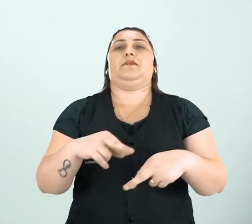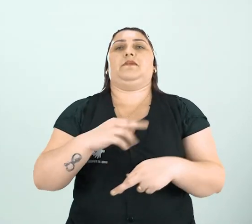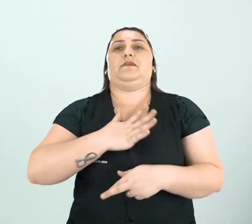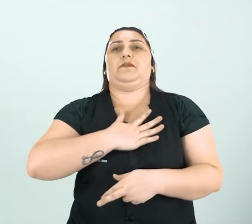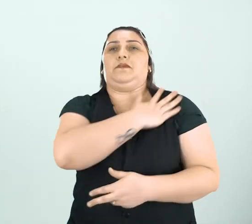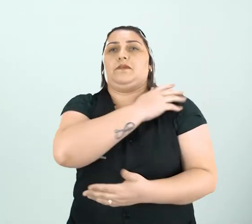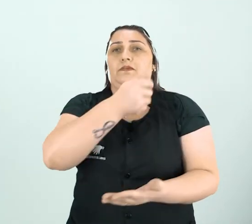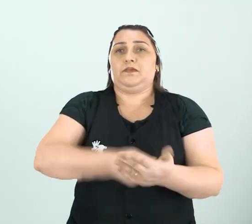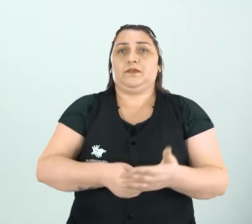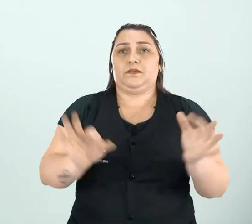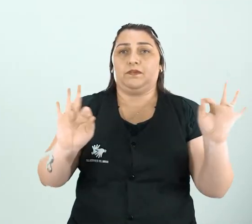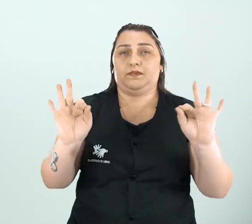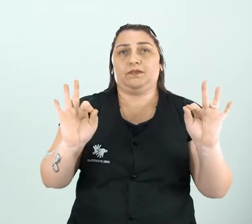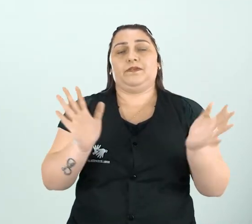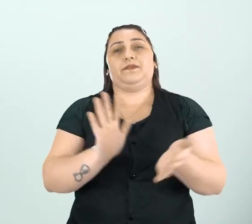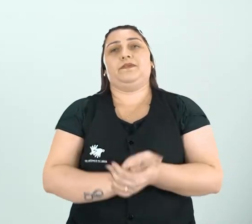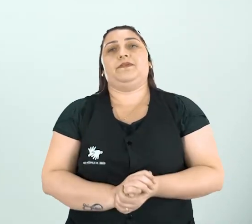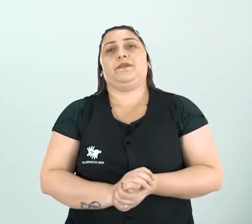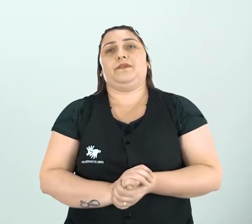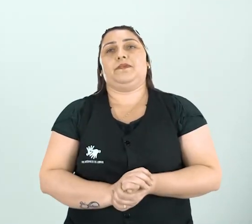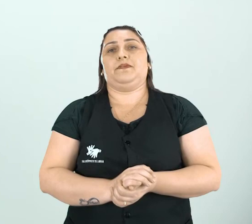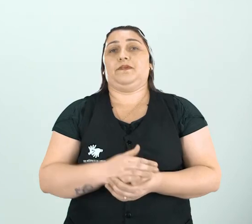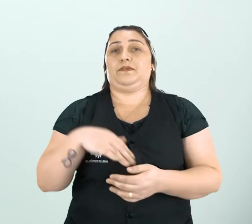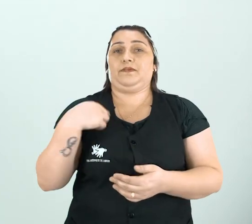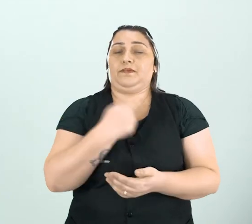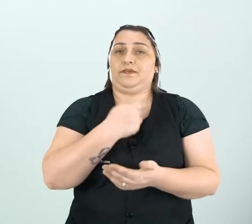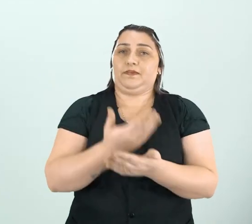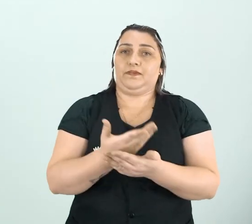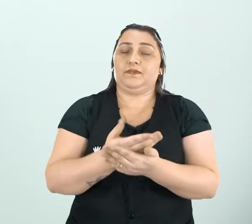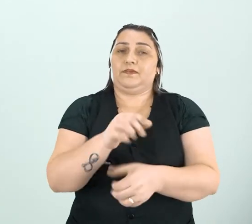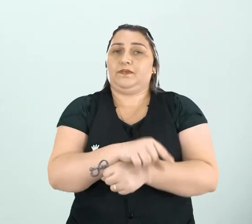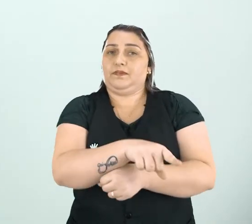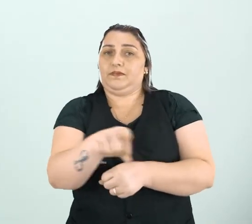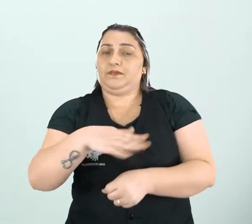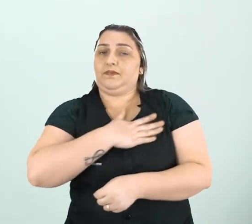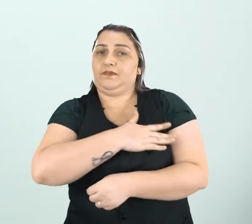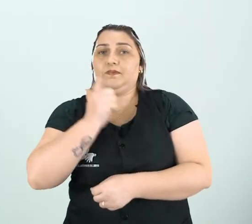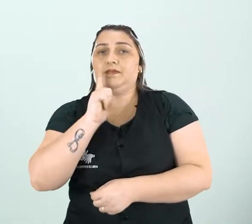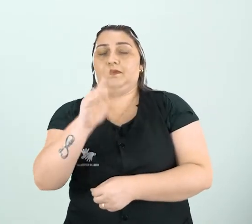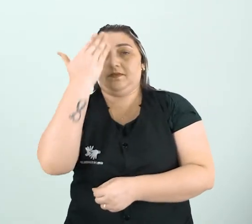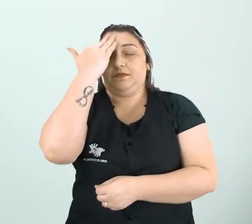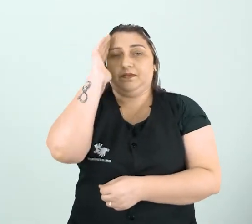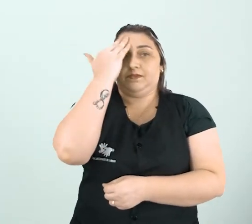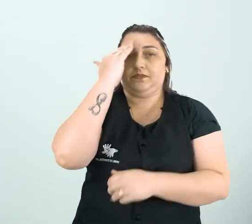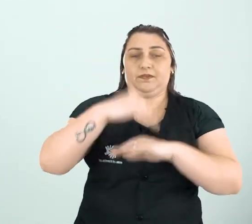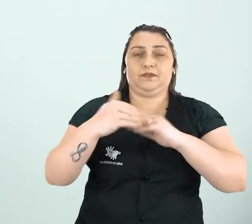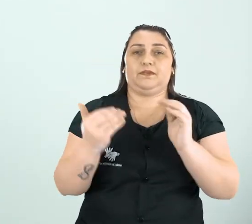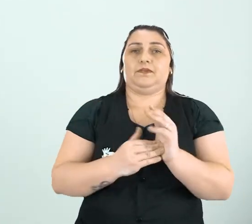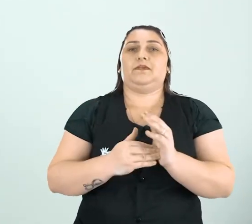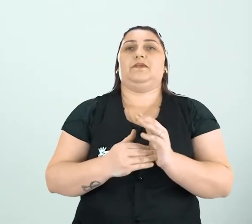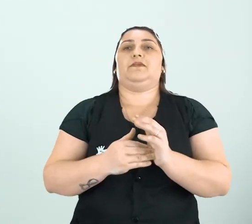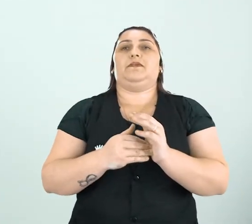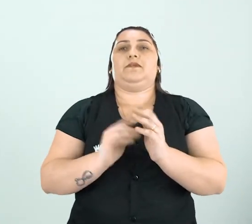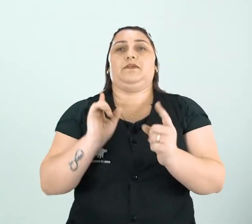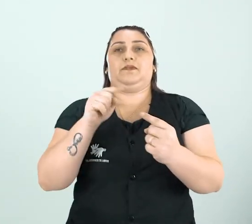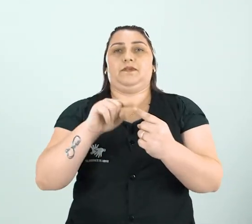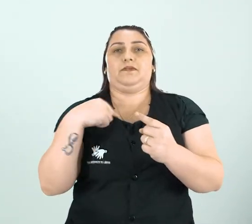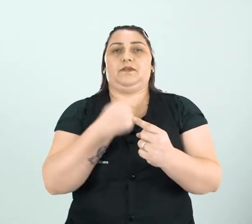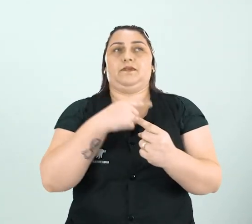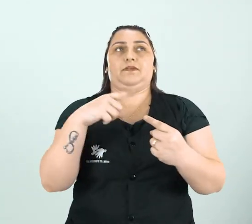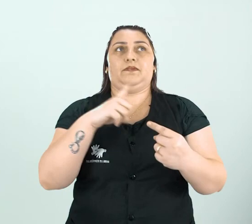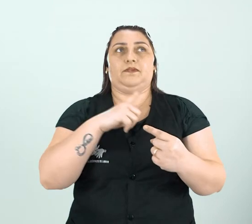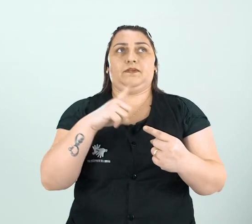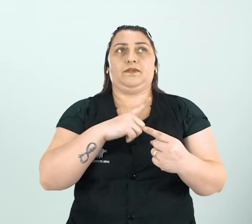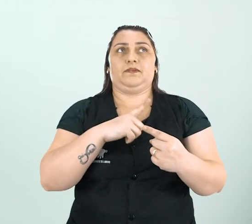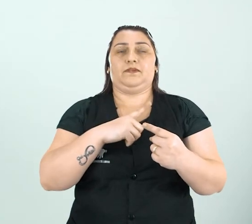militar, certo? Então, galerinha, foi isso a nossa aula. Eu espero que vocês tenham conseguido compreender todos esses aspectos e objetivos que a gente